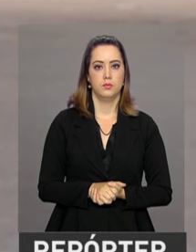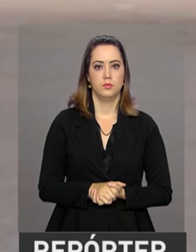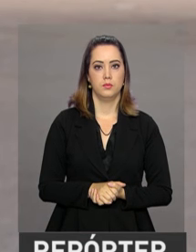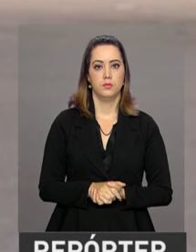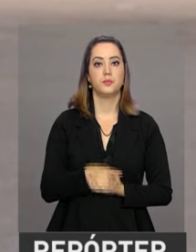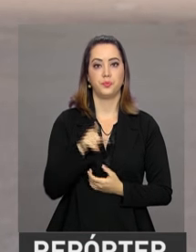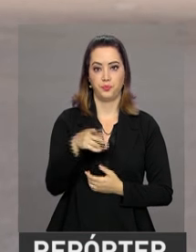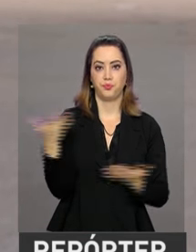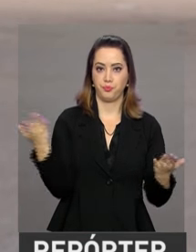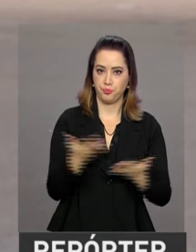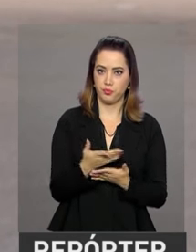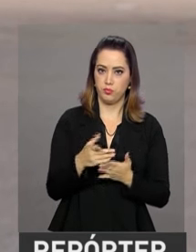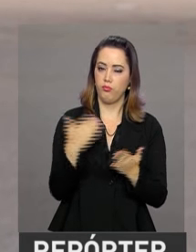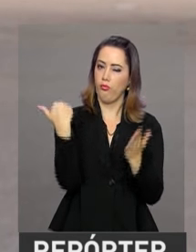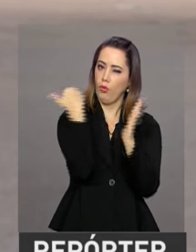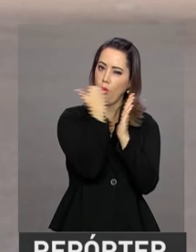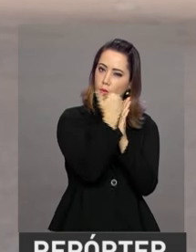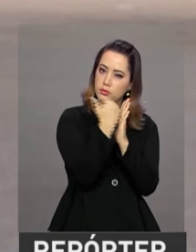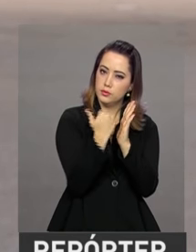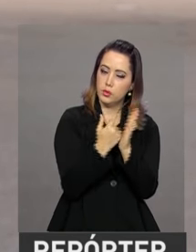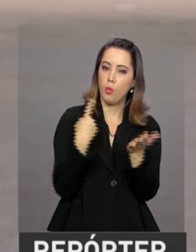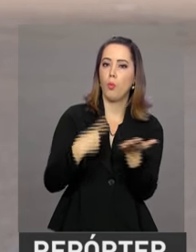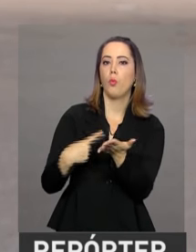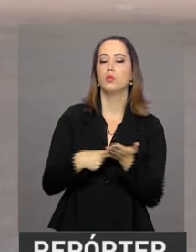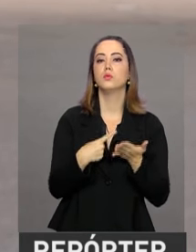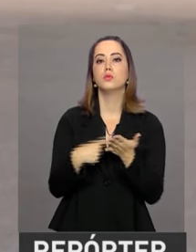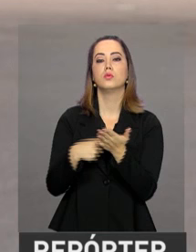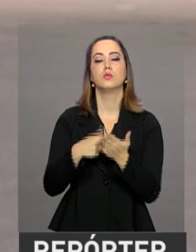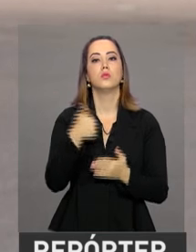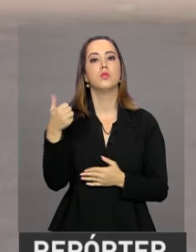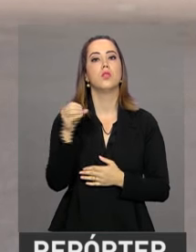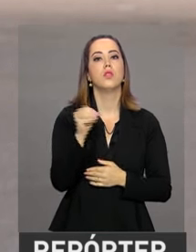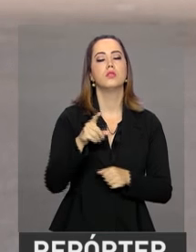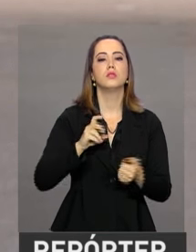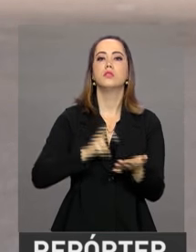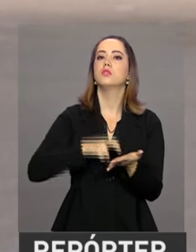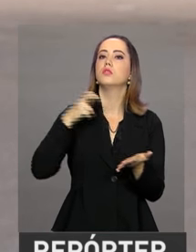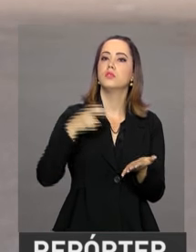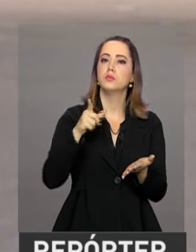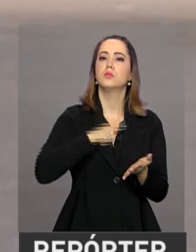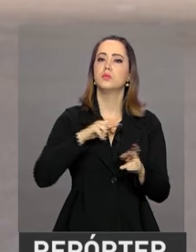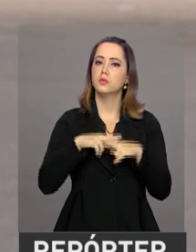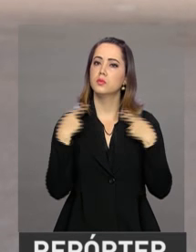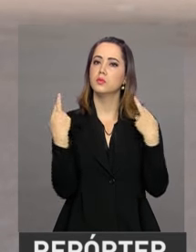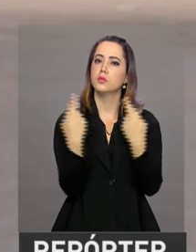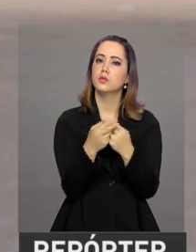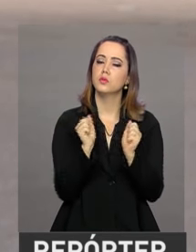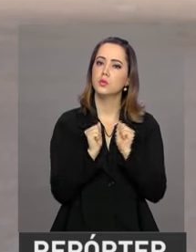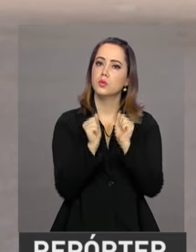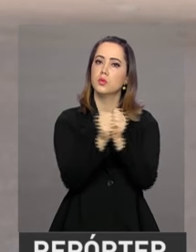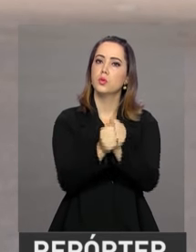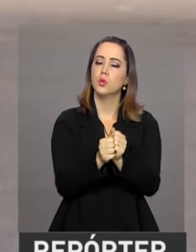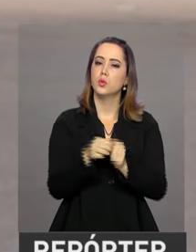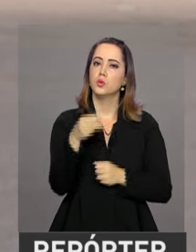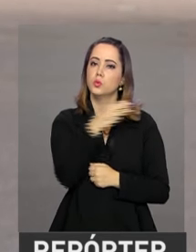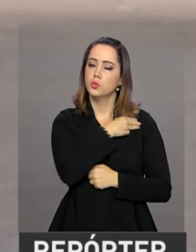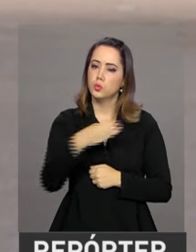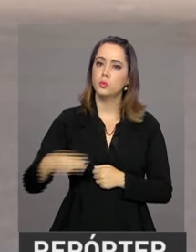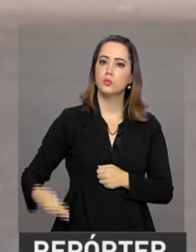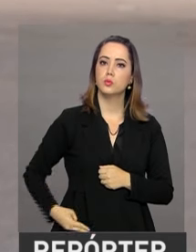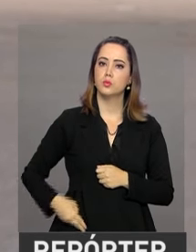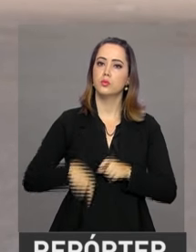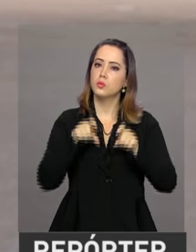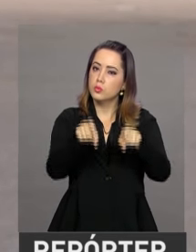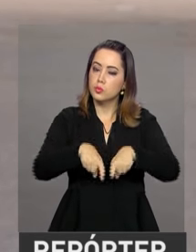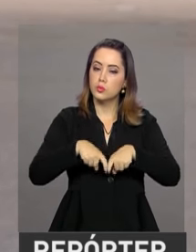Bom, e falando agora da agenda do presidente em exercício, às 10 horas da manhã, Michel Temer se reúne com o ministro da Cultura, Marcelo Calero,